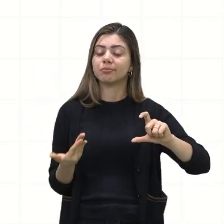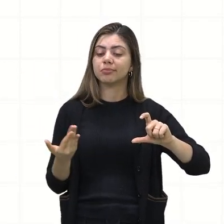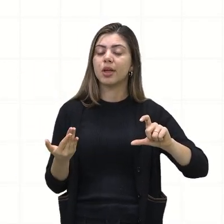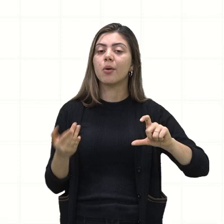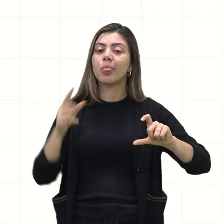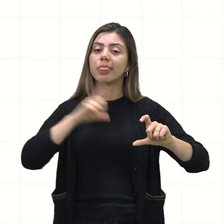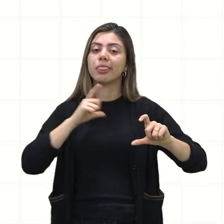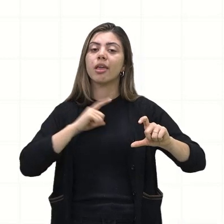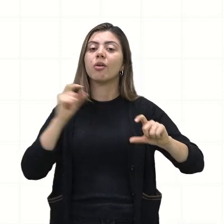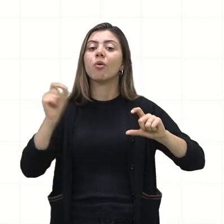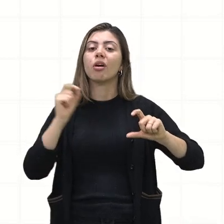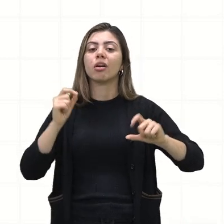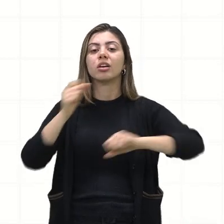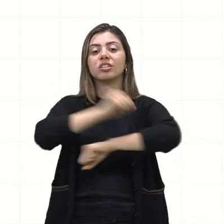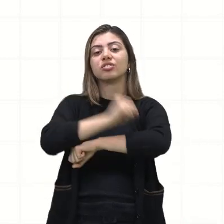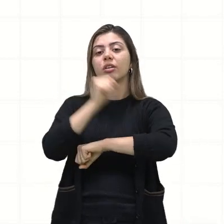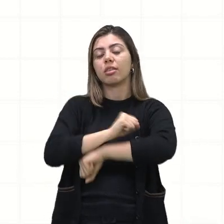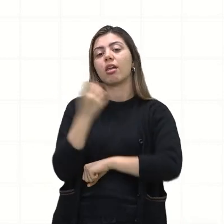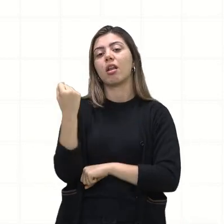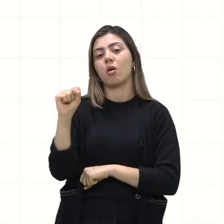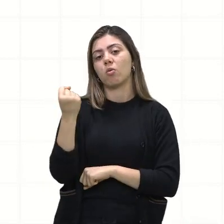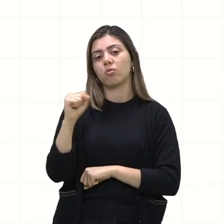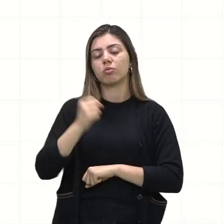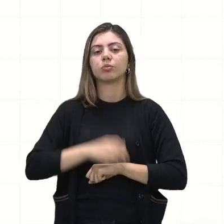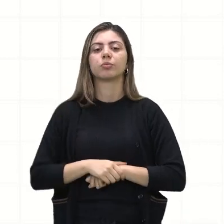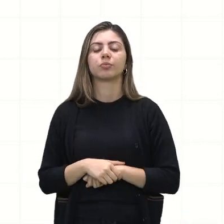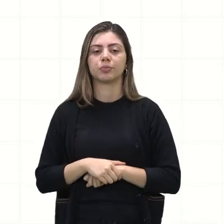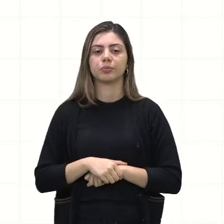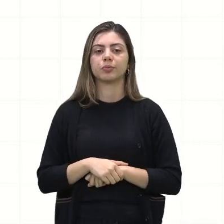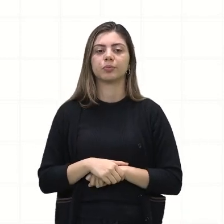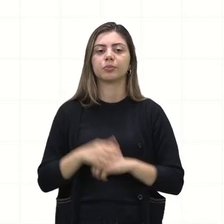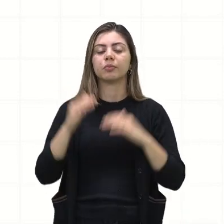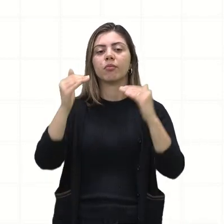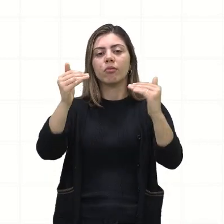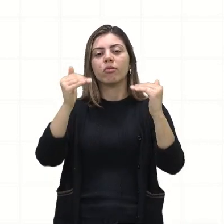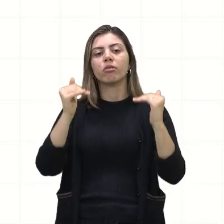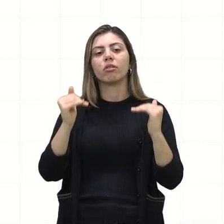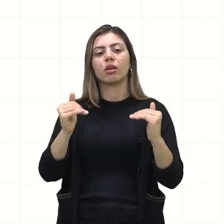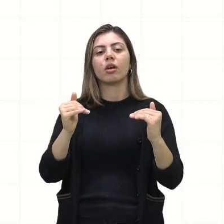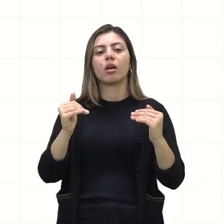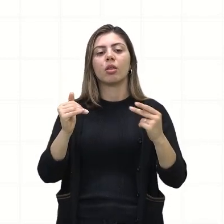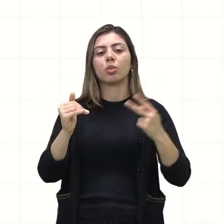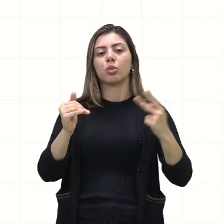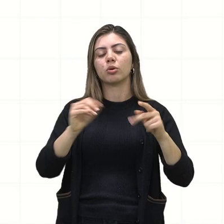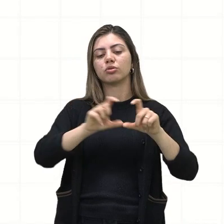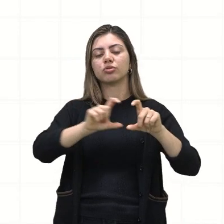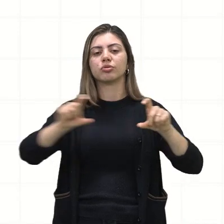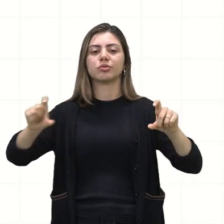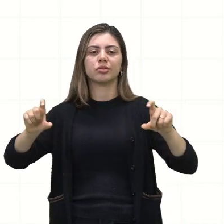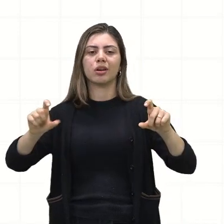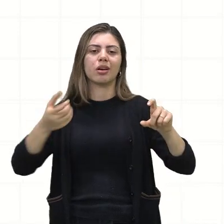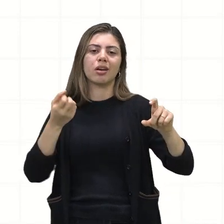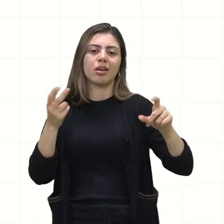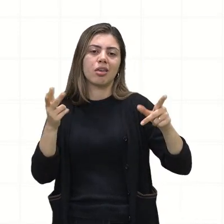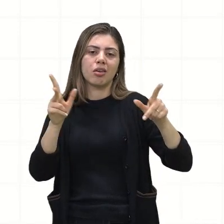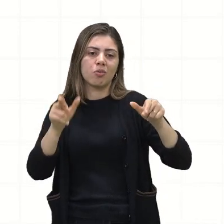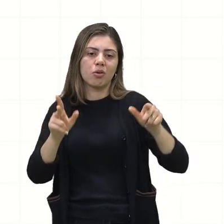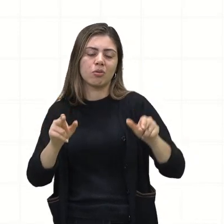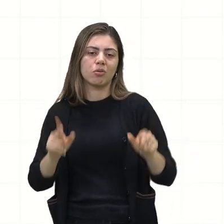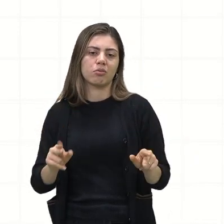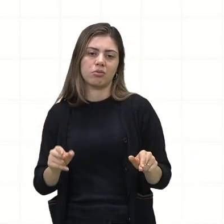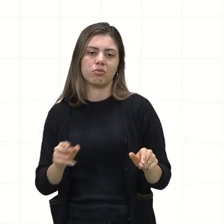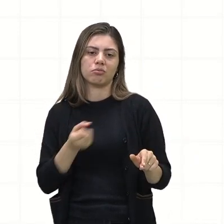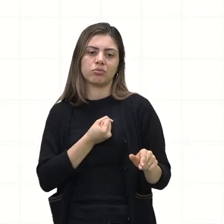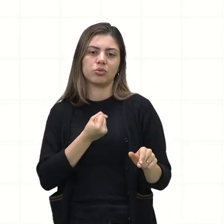janelas, né? Isso vai acontecer também aqui na linha 2, na linha 3, na linha 4 e na